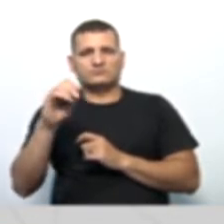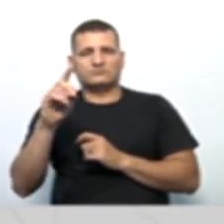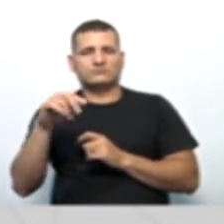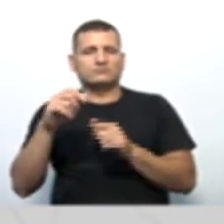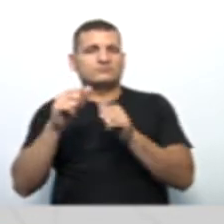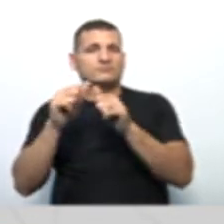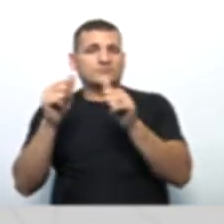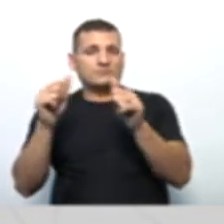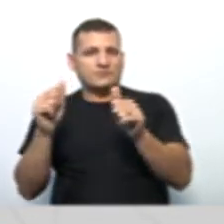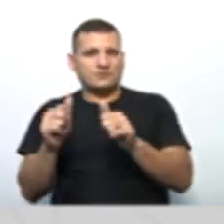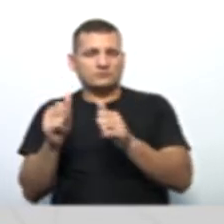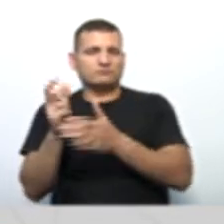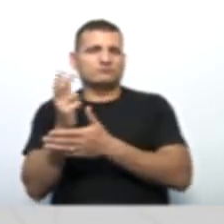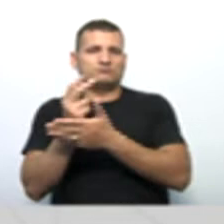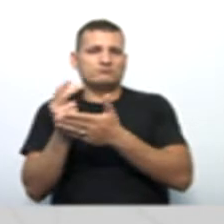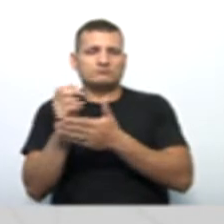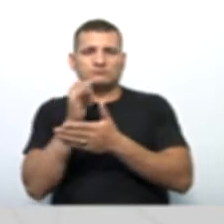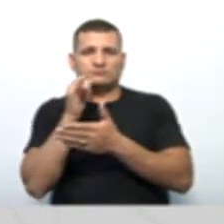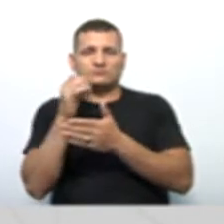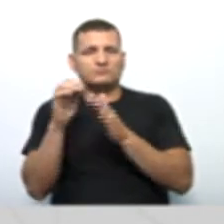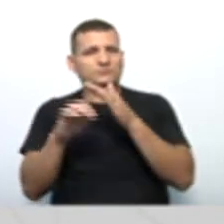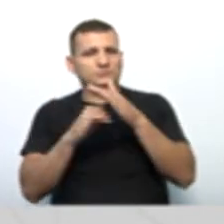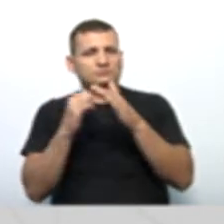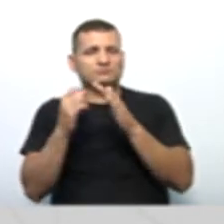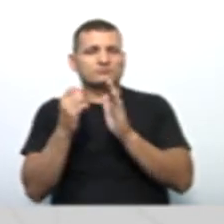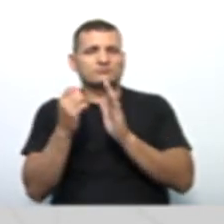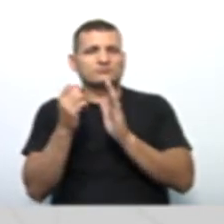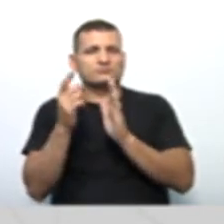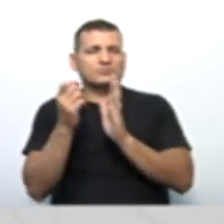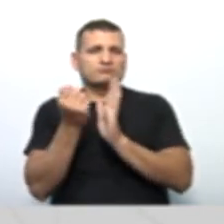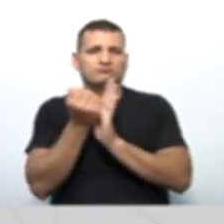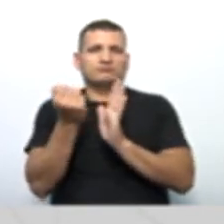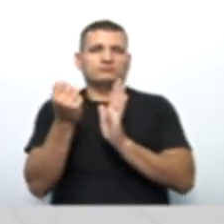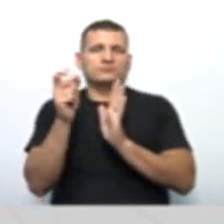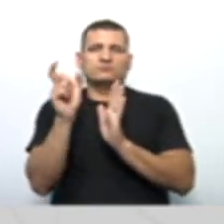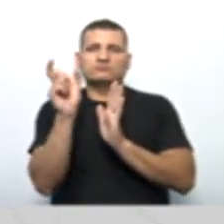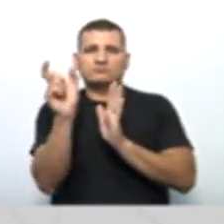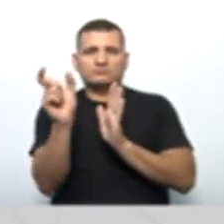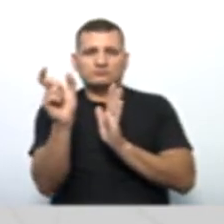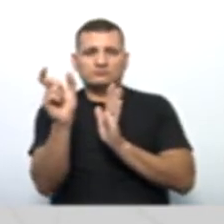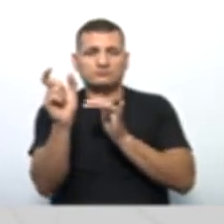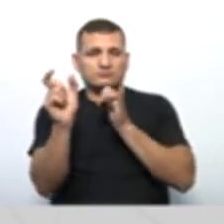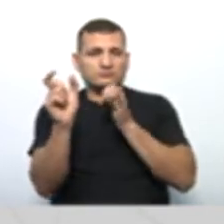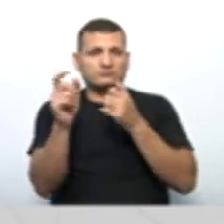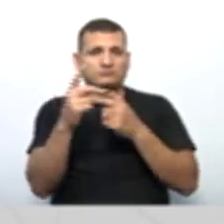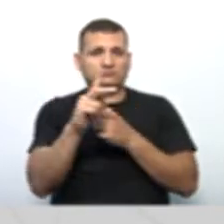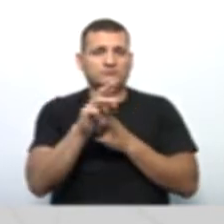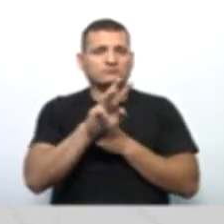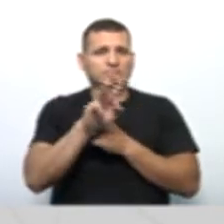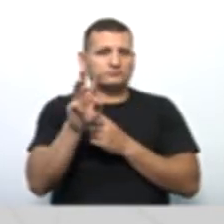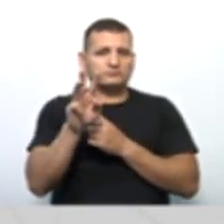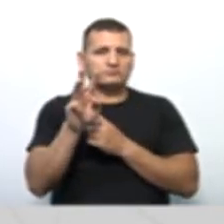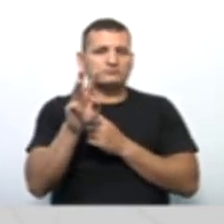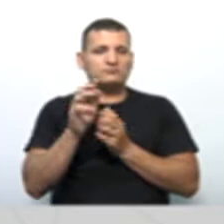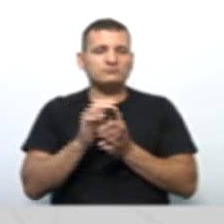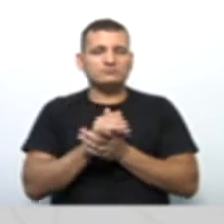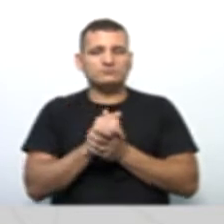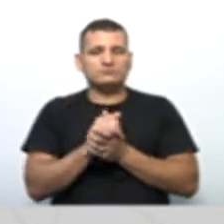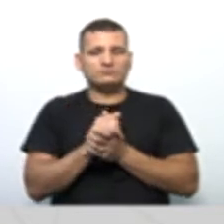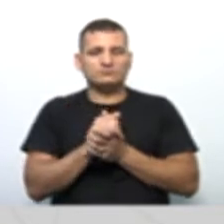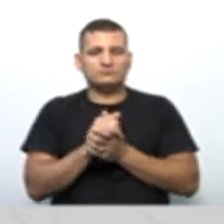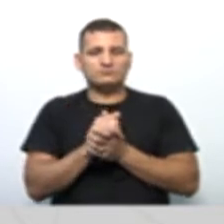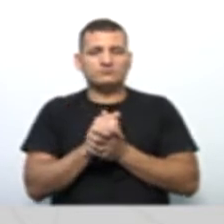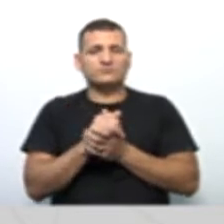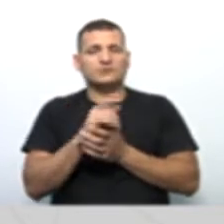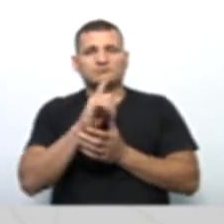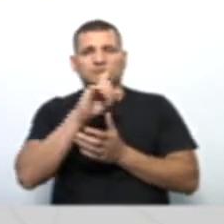empresa ele tem um logotipo e você precisa colocar a pessoa saber aonde ela tá se é o teu site você coloca você precisa